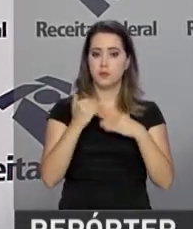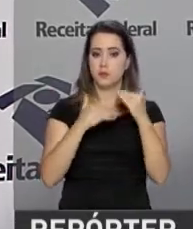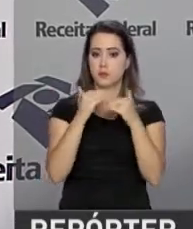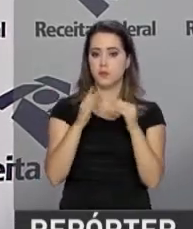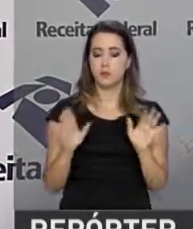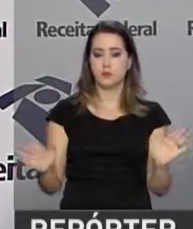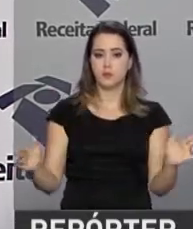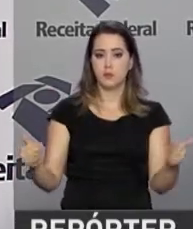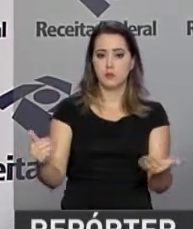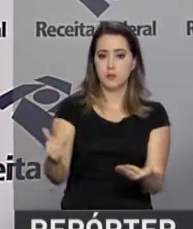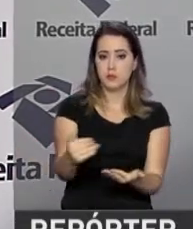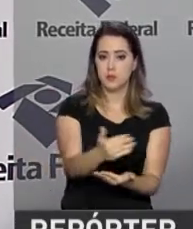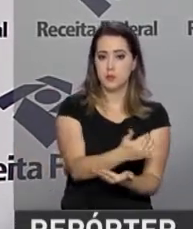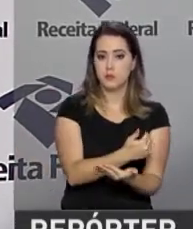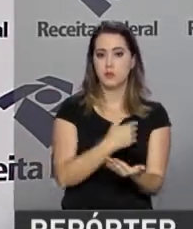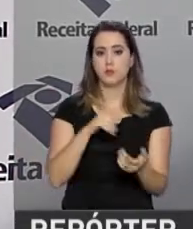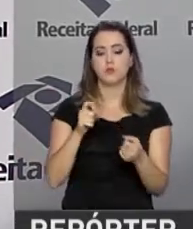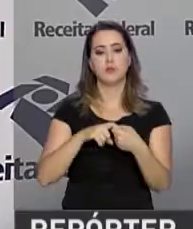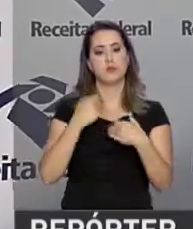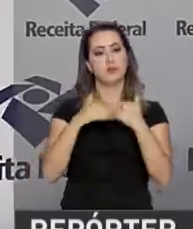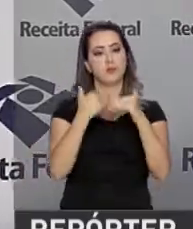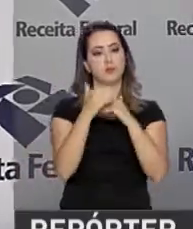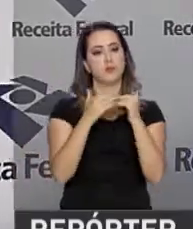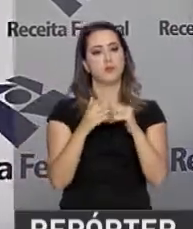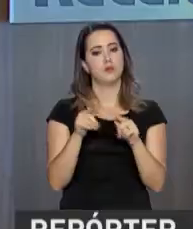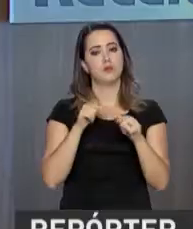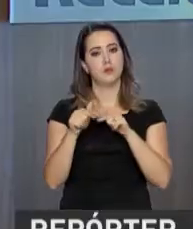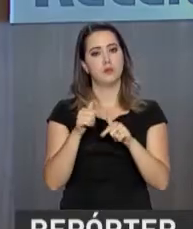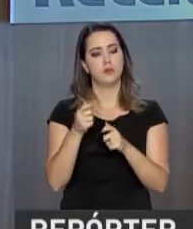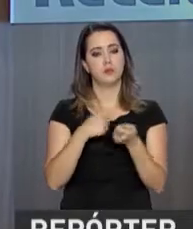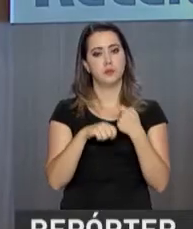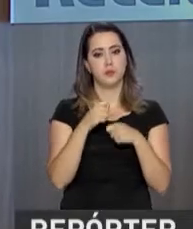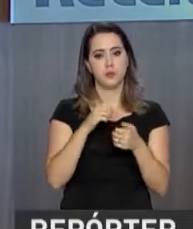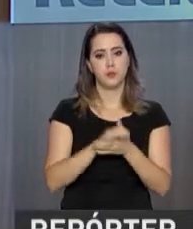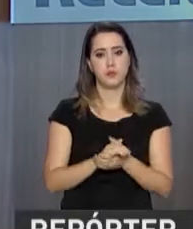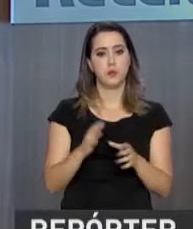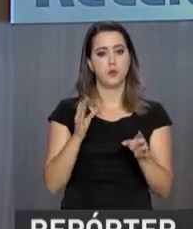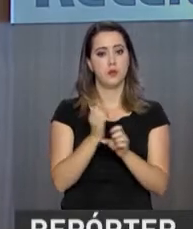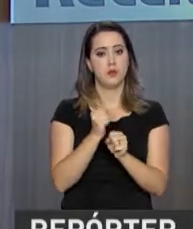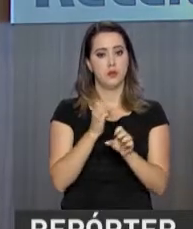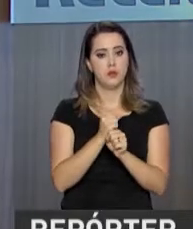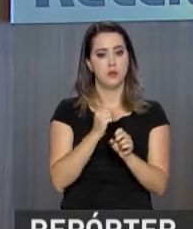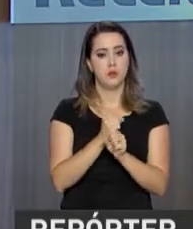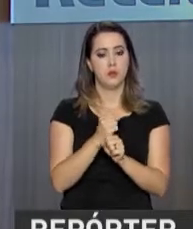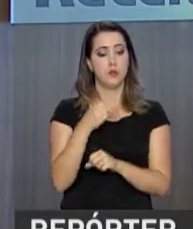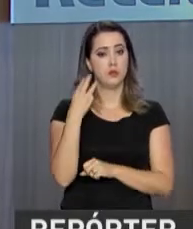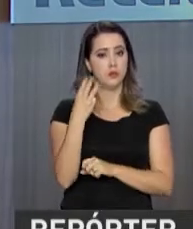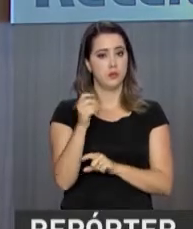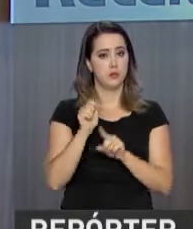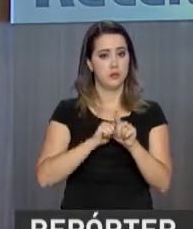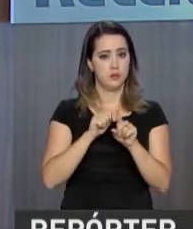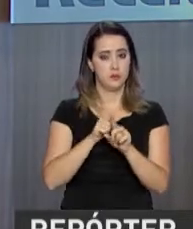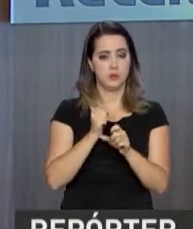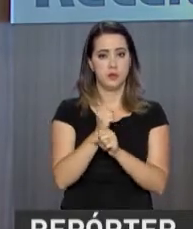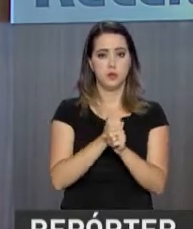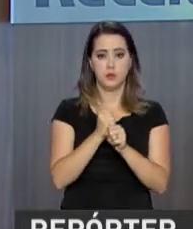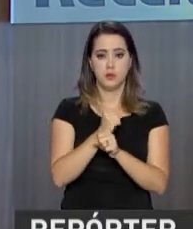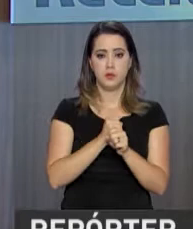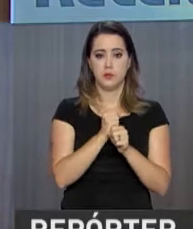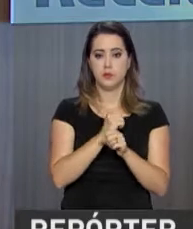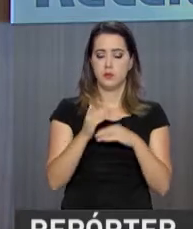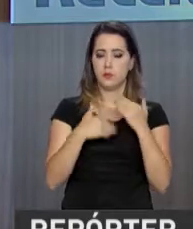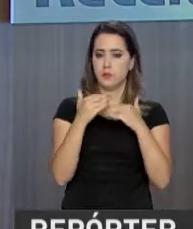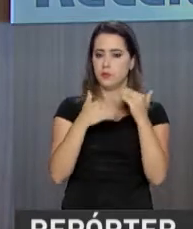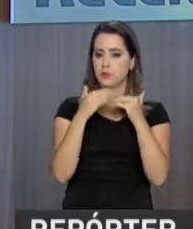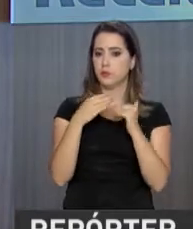está acompanhando aí a desempenho da atividade econômica já no acumulado dos três primeiros meses do ano a arrecadação registrou um